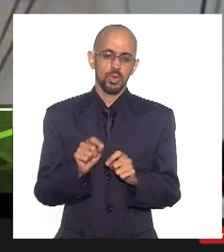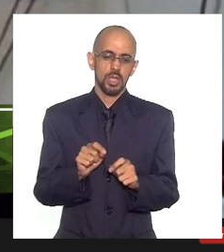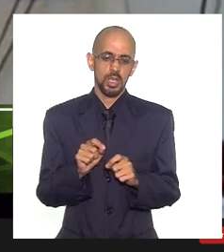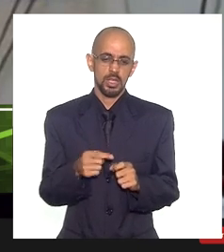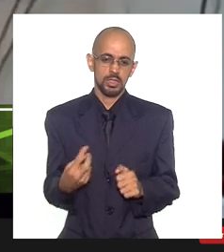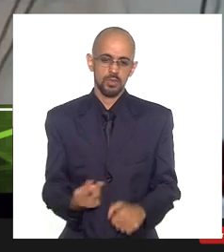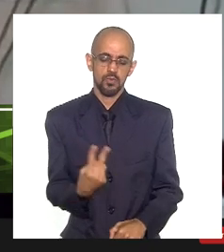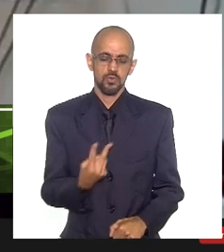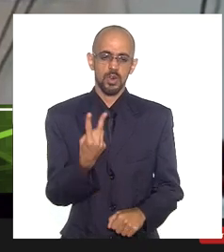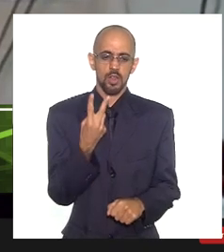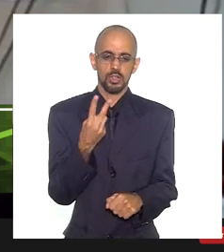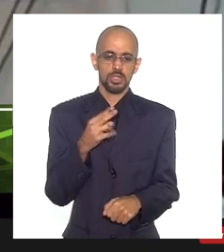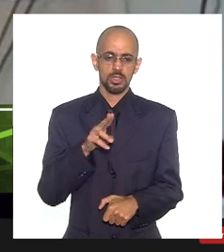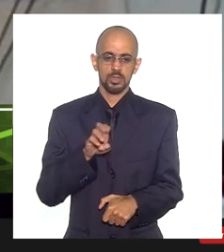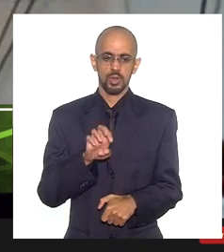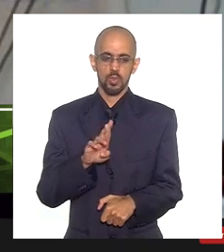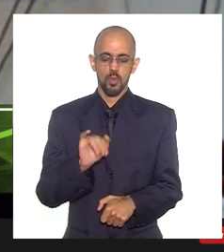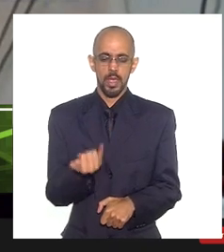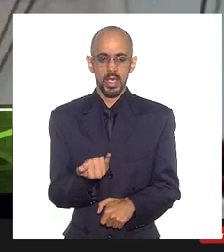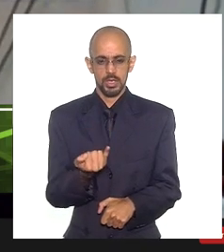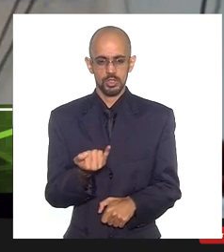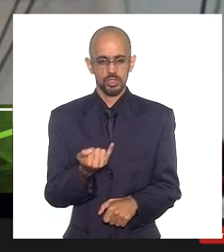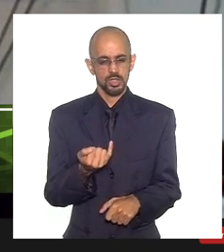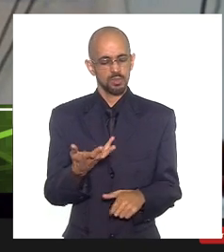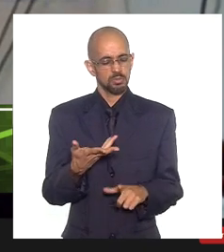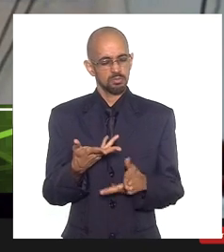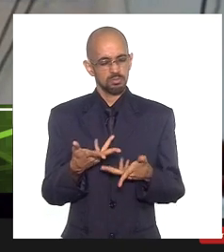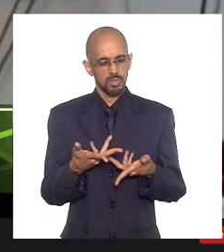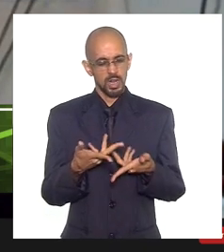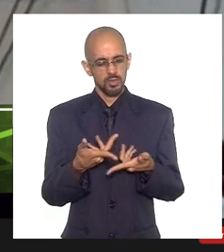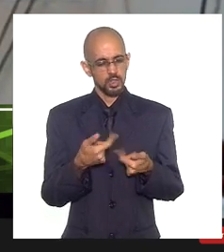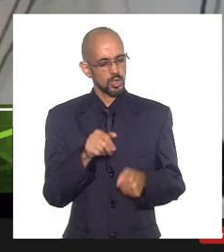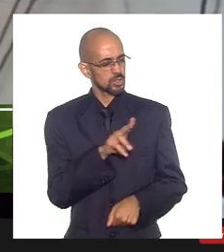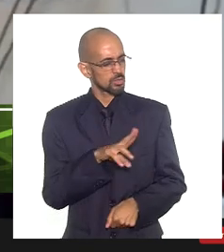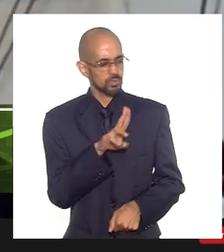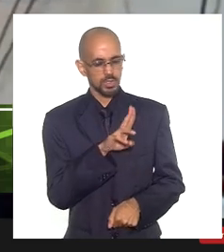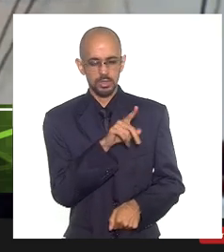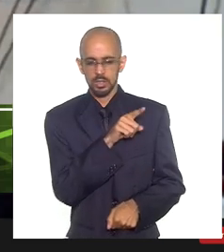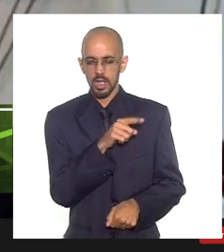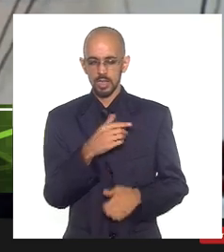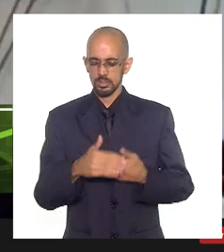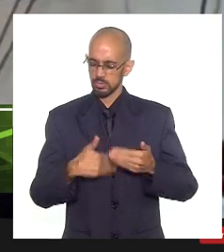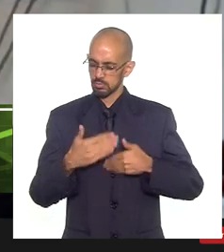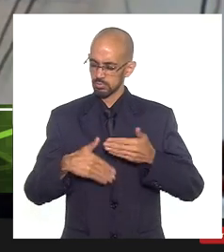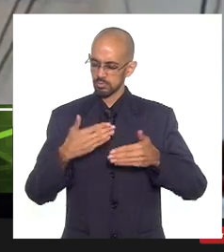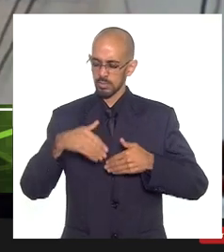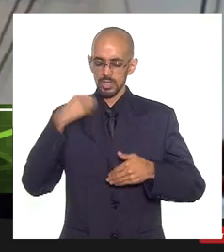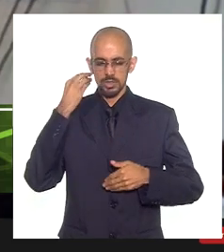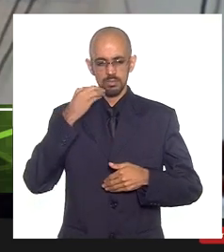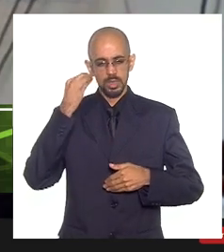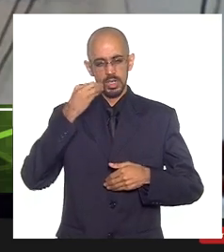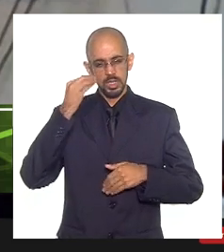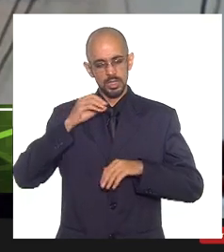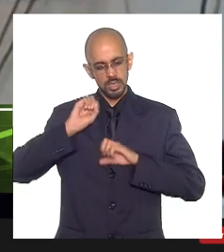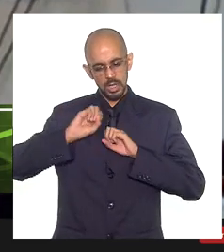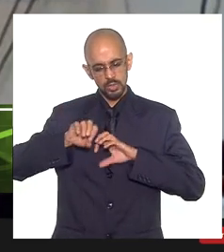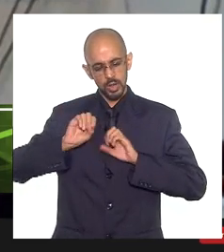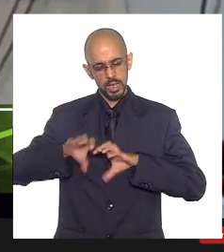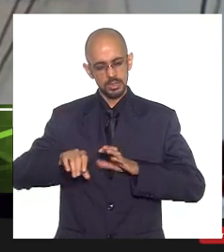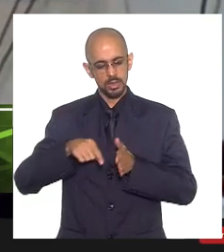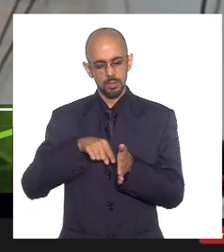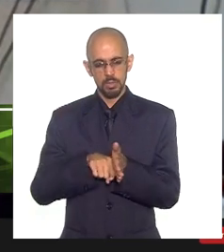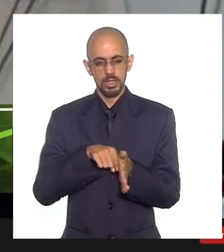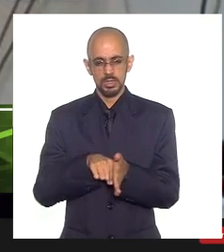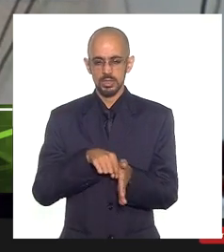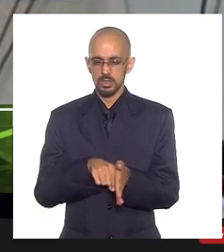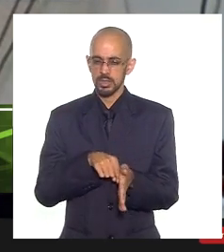do que é o ERG uma universidade de excelência uma trajetória no seu aspecto educacional de pesquisa